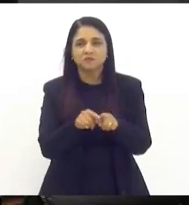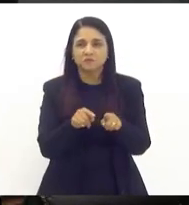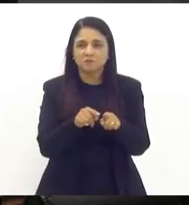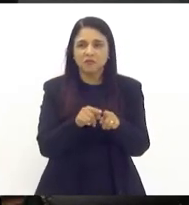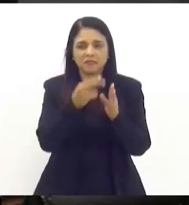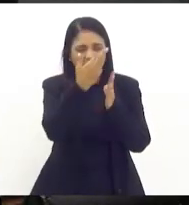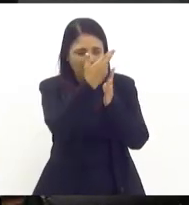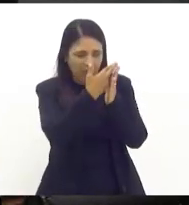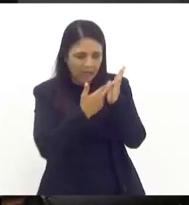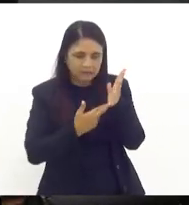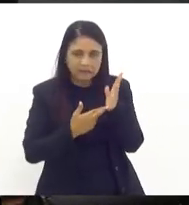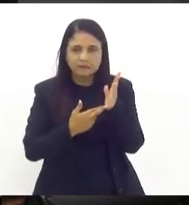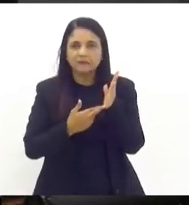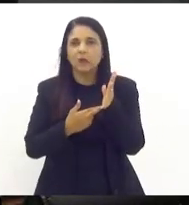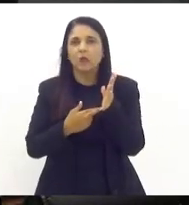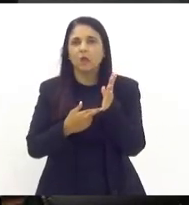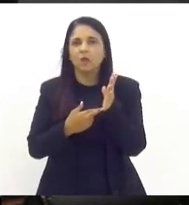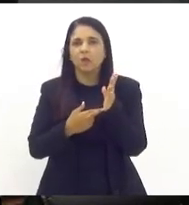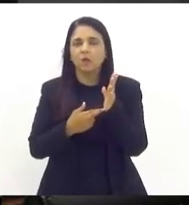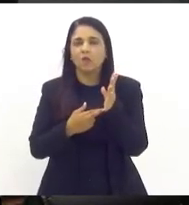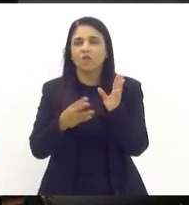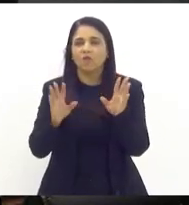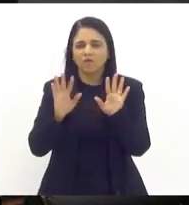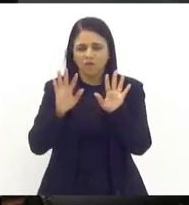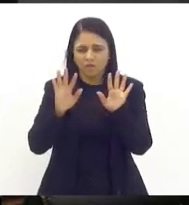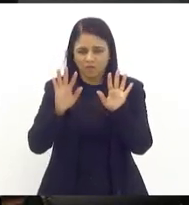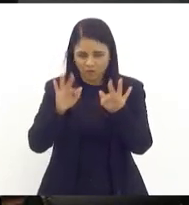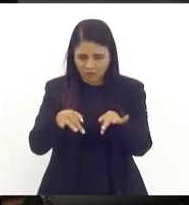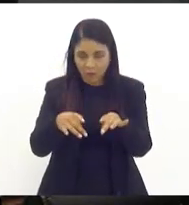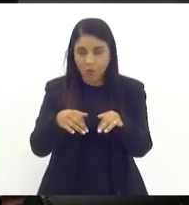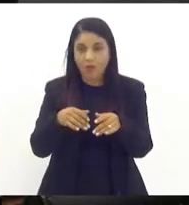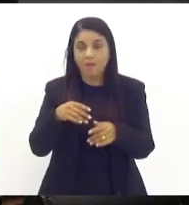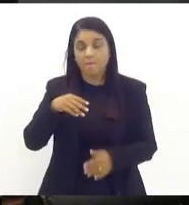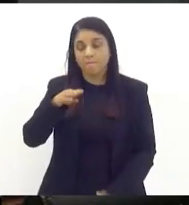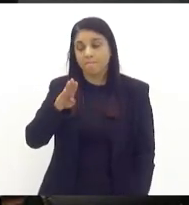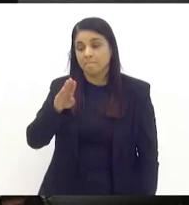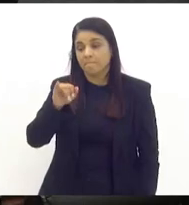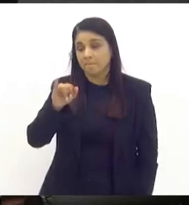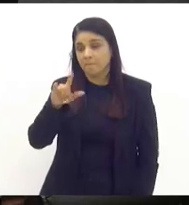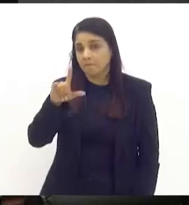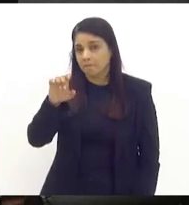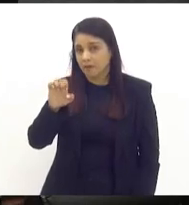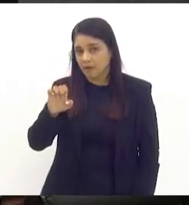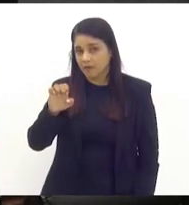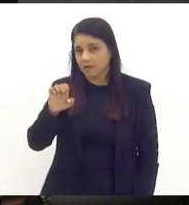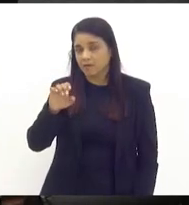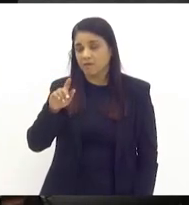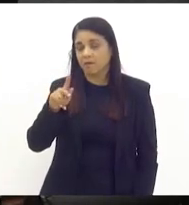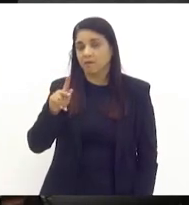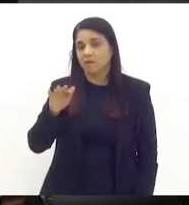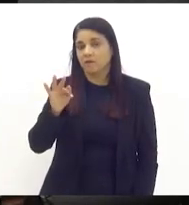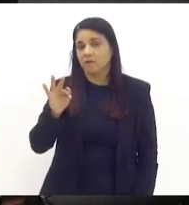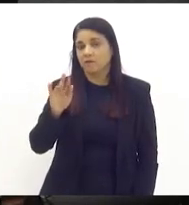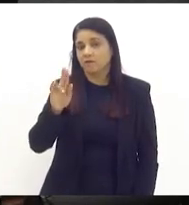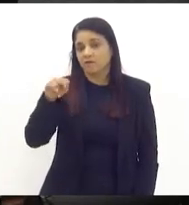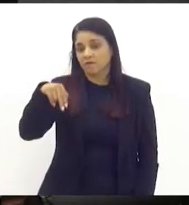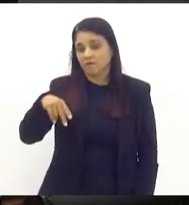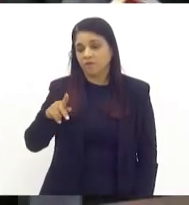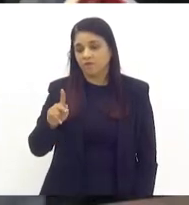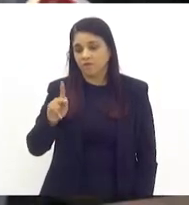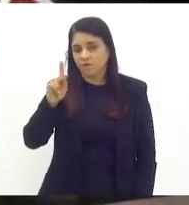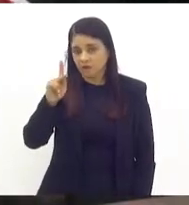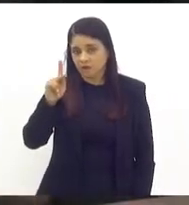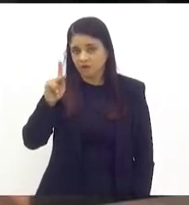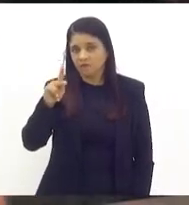aí da redação final porque é baile funk das antigas só para fazer essa correção aí na redação